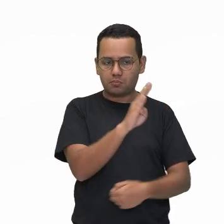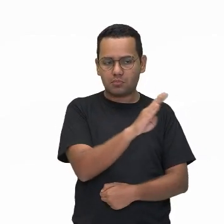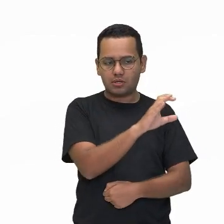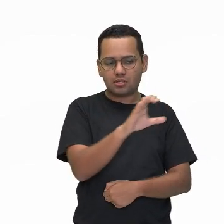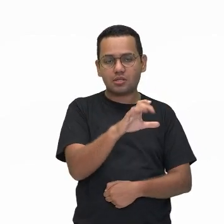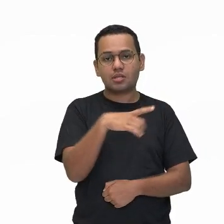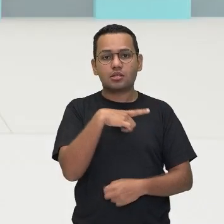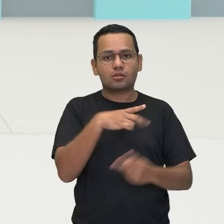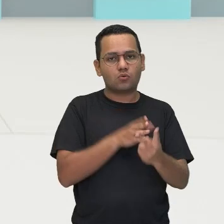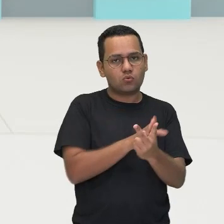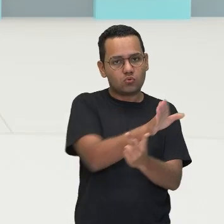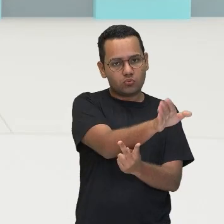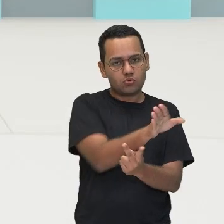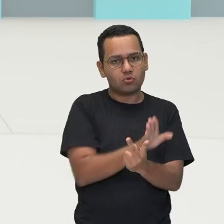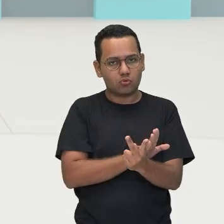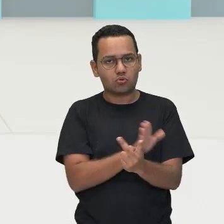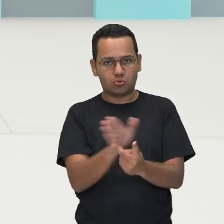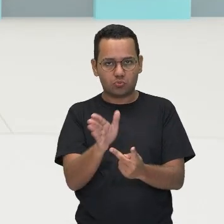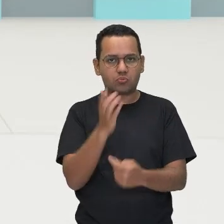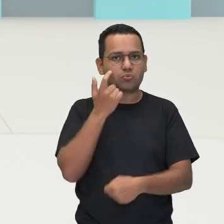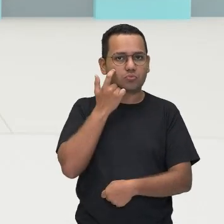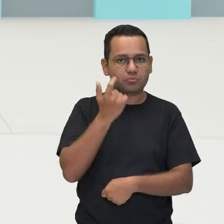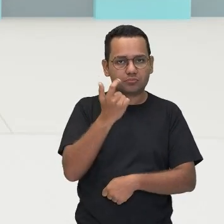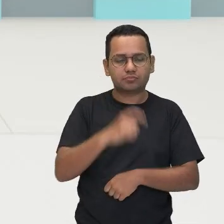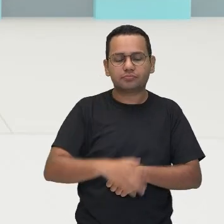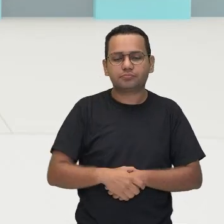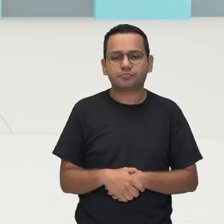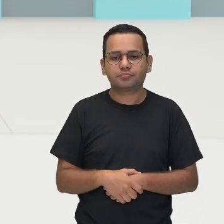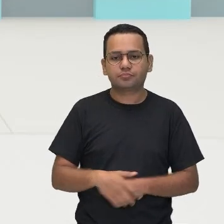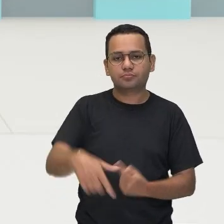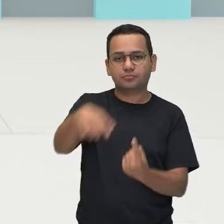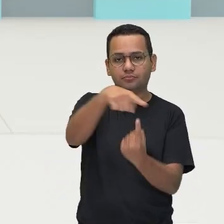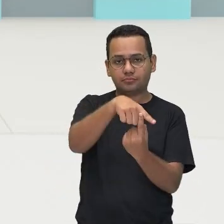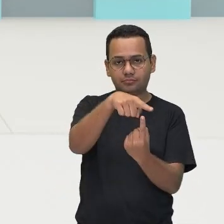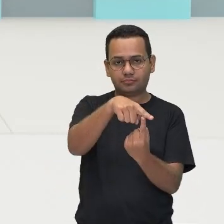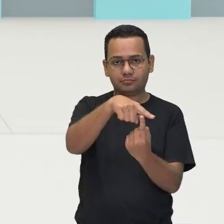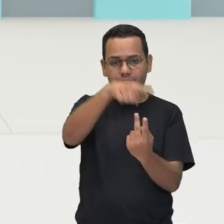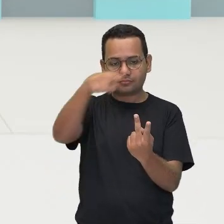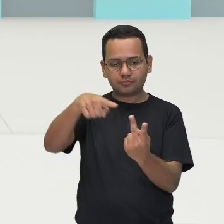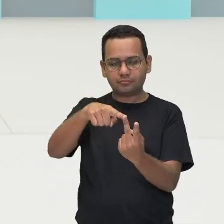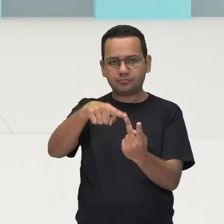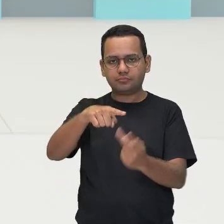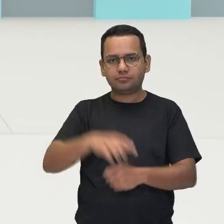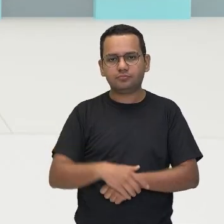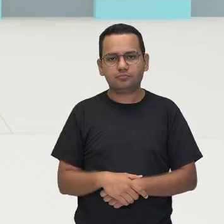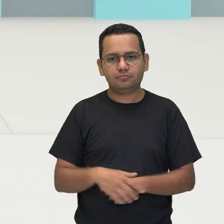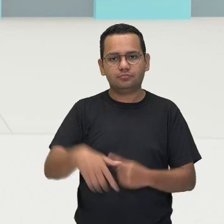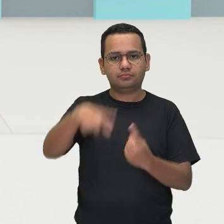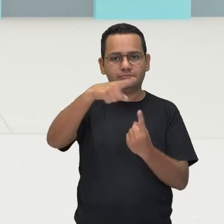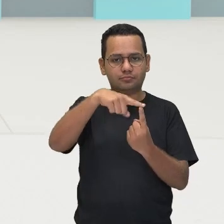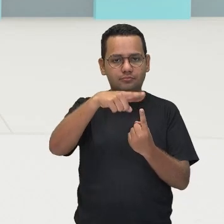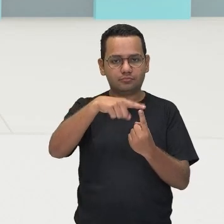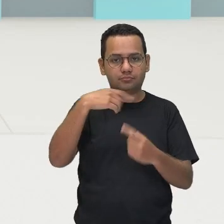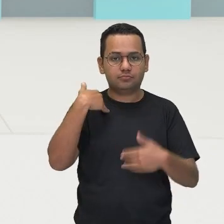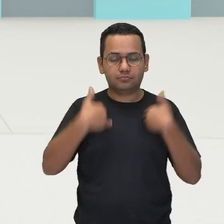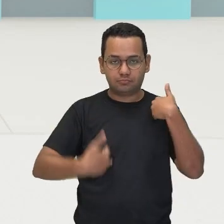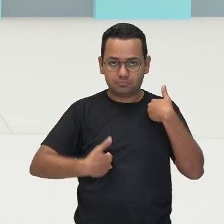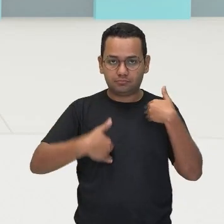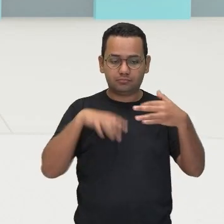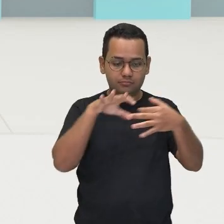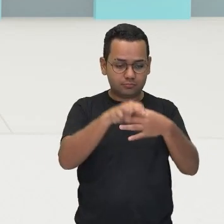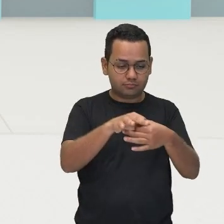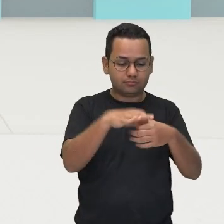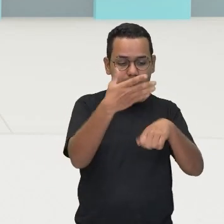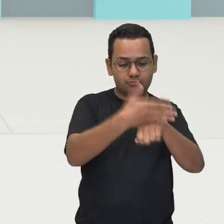em duas vertentes diferentes como vocês vão observar Nós temos duas classificações que são práticas corporais de aventura na